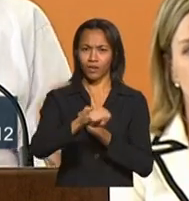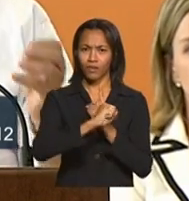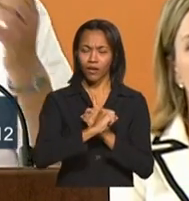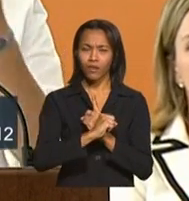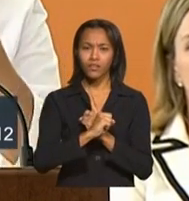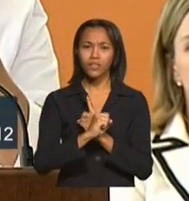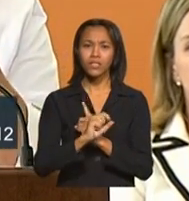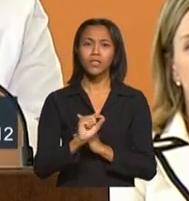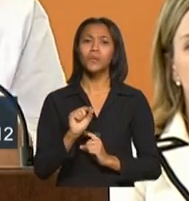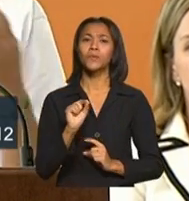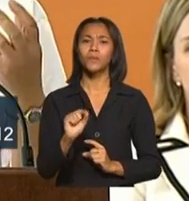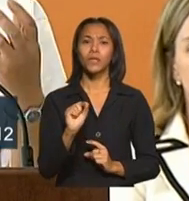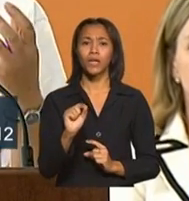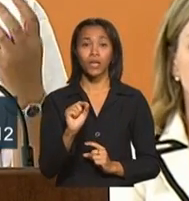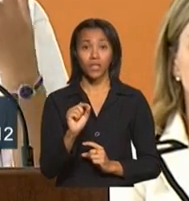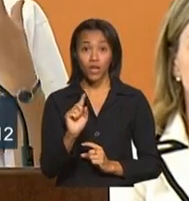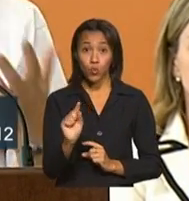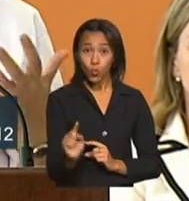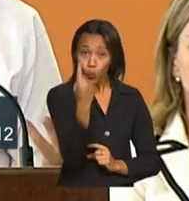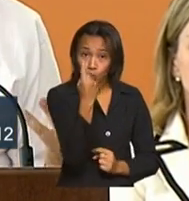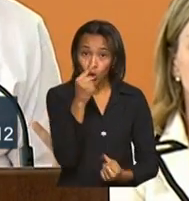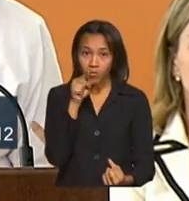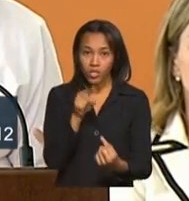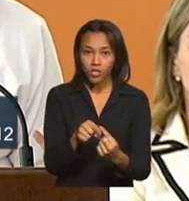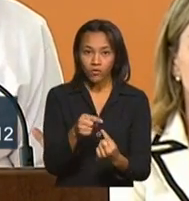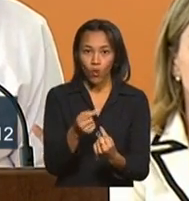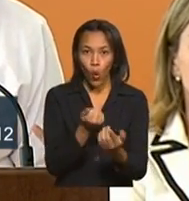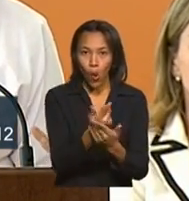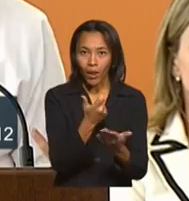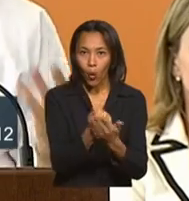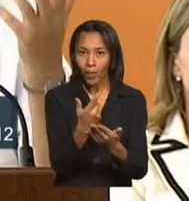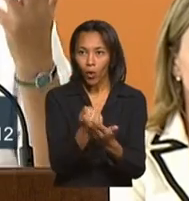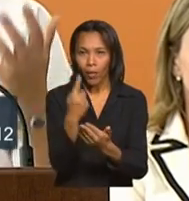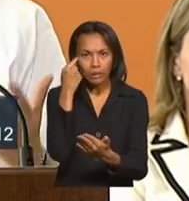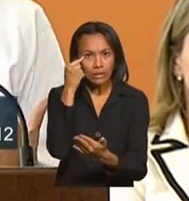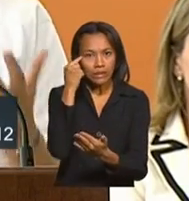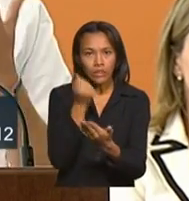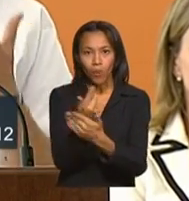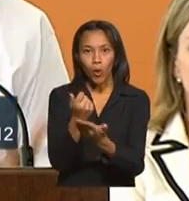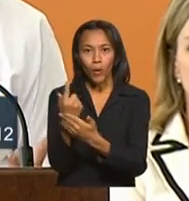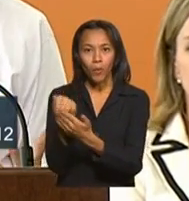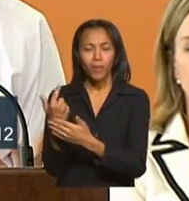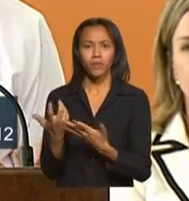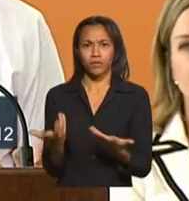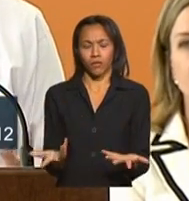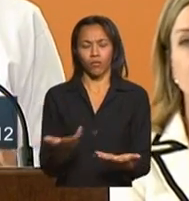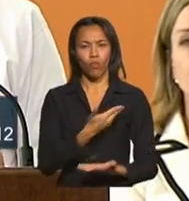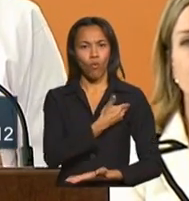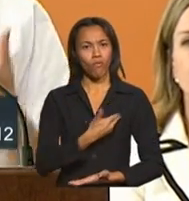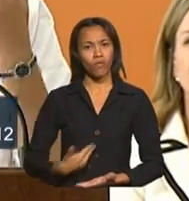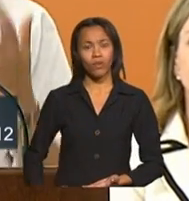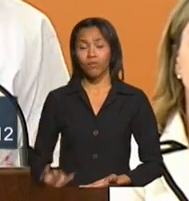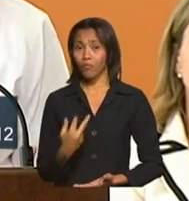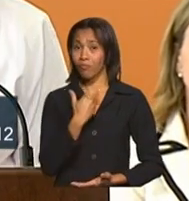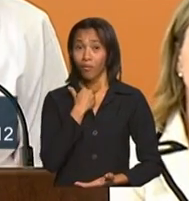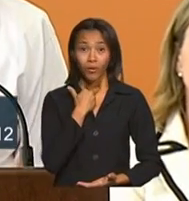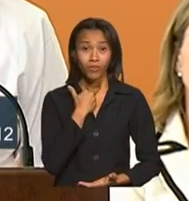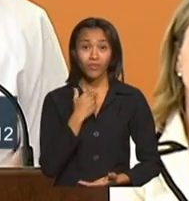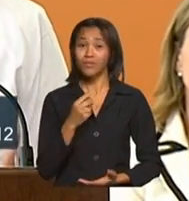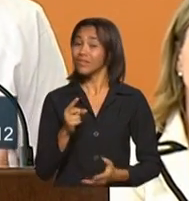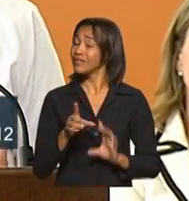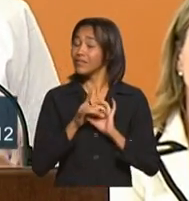tem como objetivo só bens materiais. Um governo não pode, não